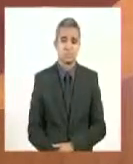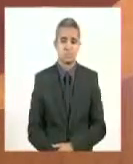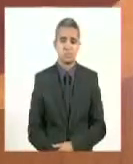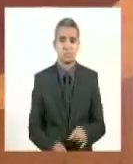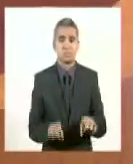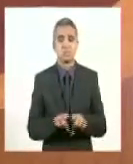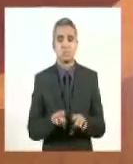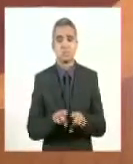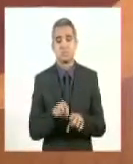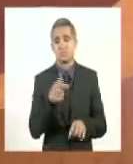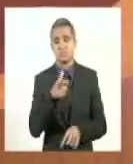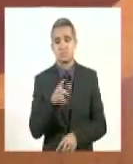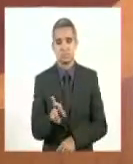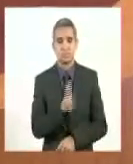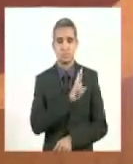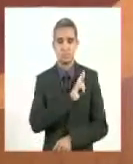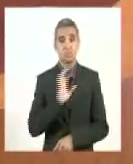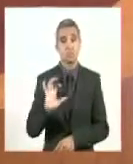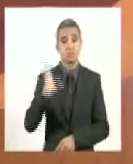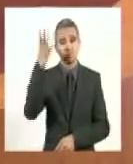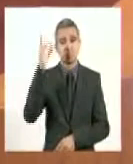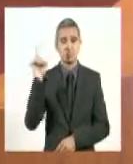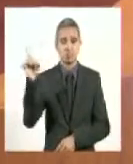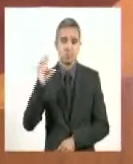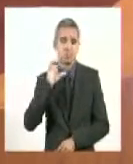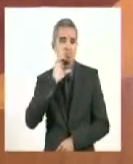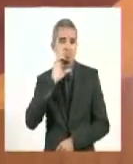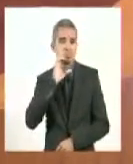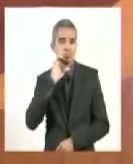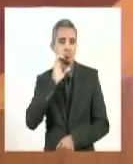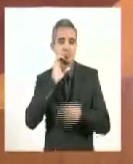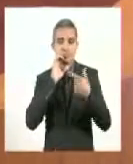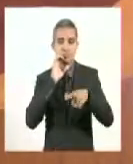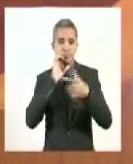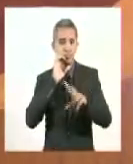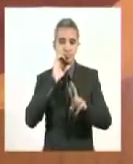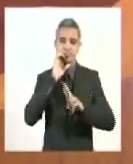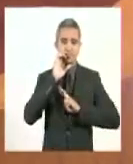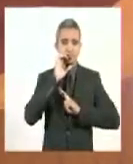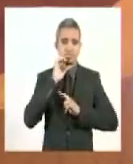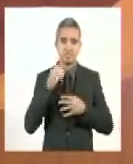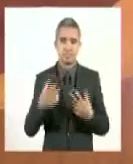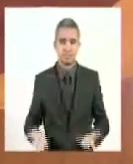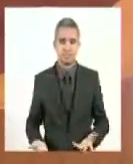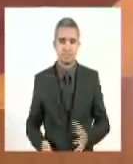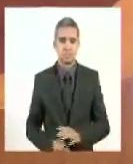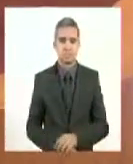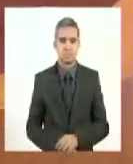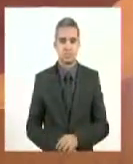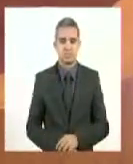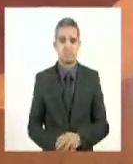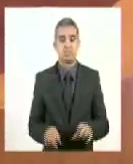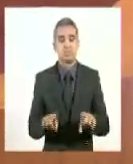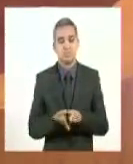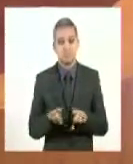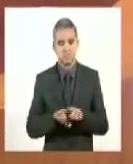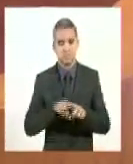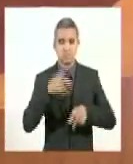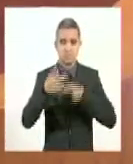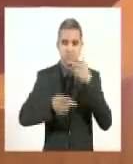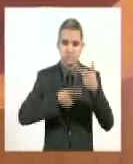o que aconteceu em Coroatá. Falam tanto também do